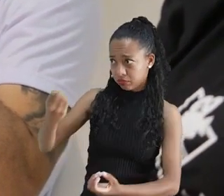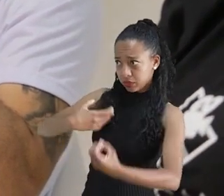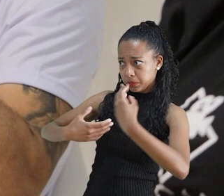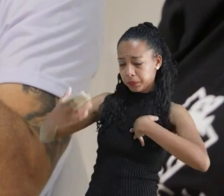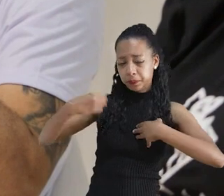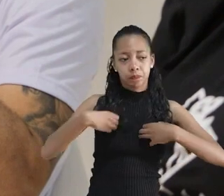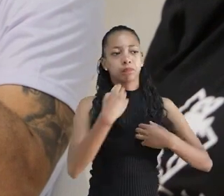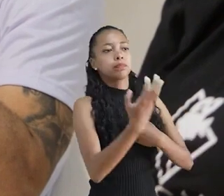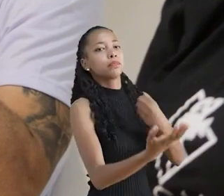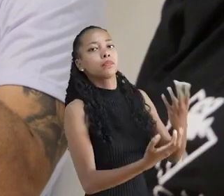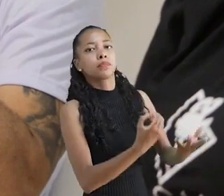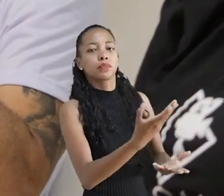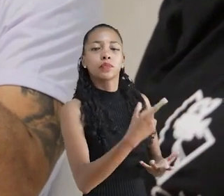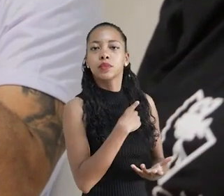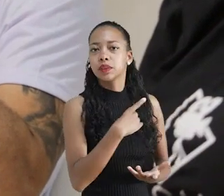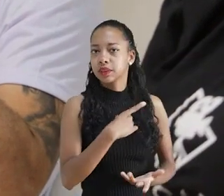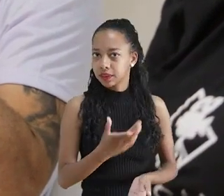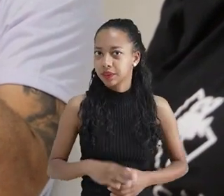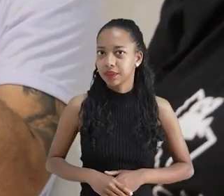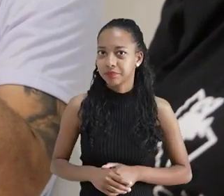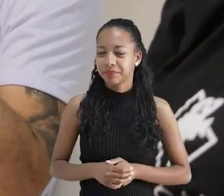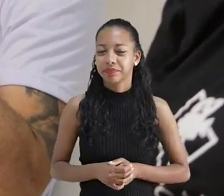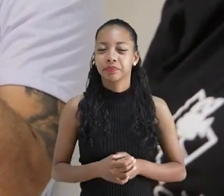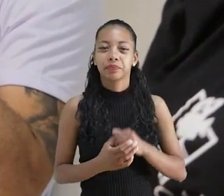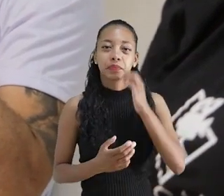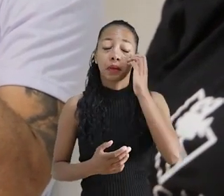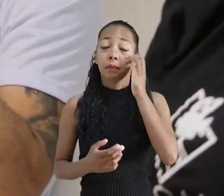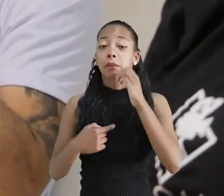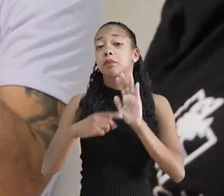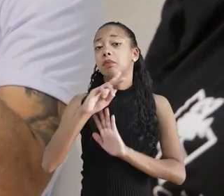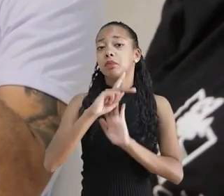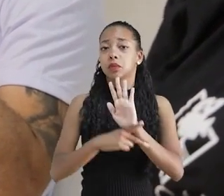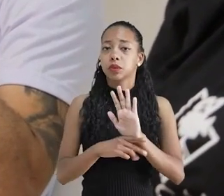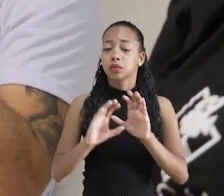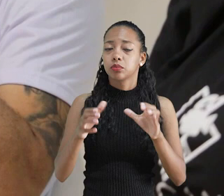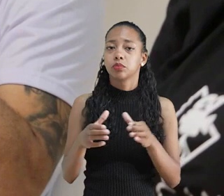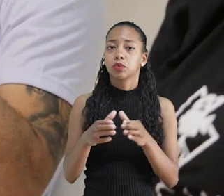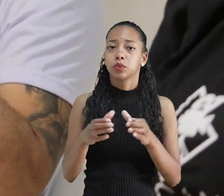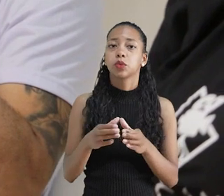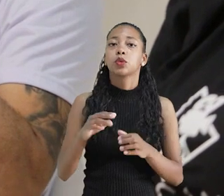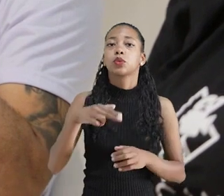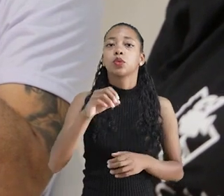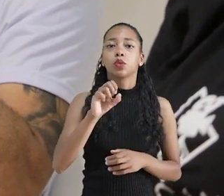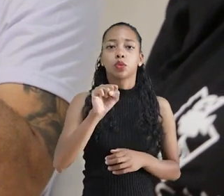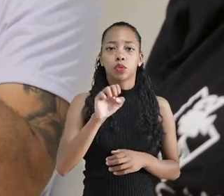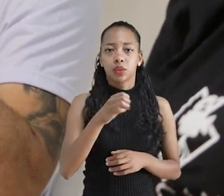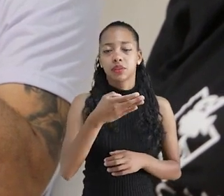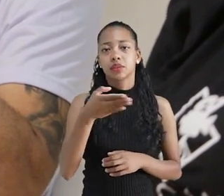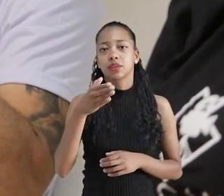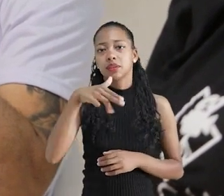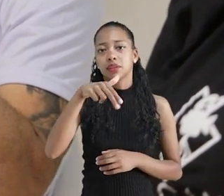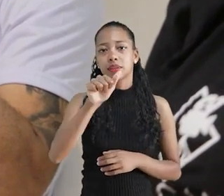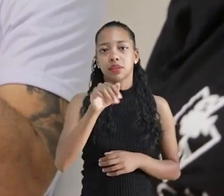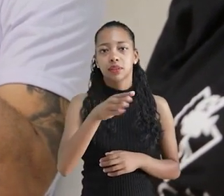2019 com uma Emenda parlamentar fizemos o projeto nós na tela e esse projeto ele teve também a ideia de fazer